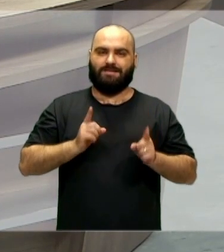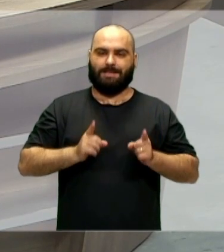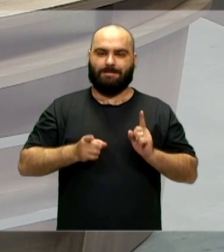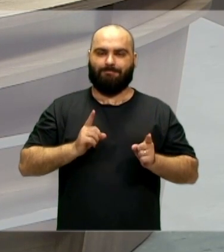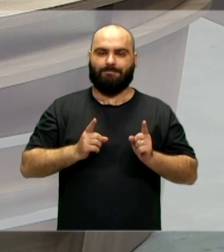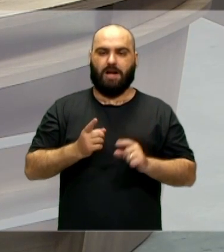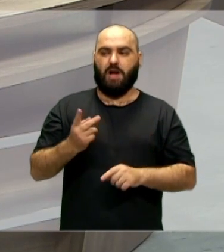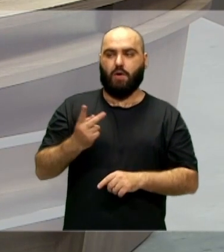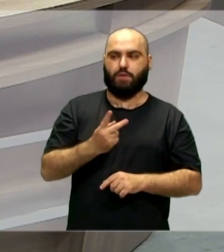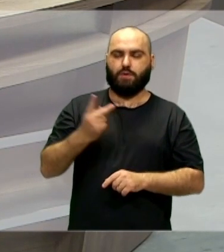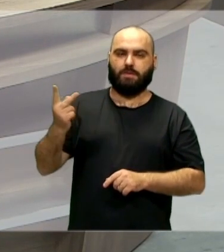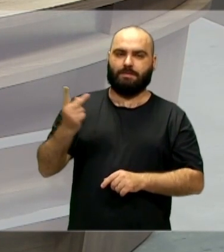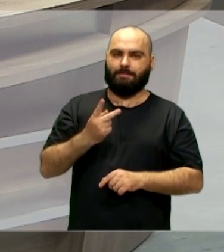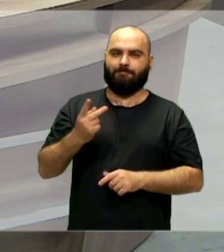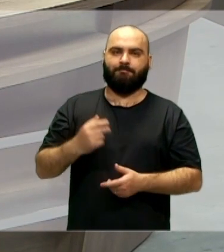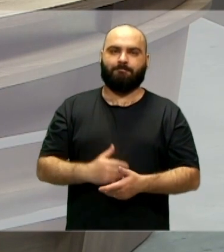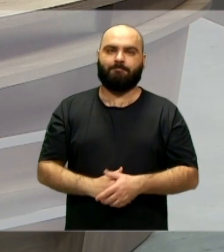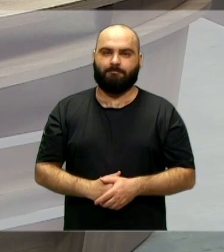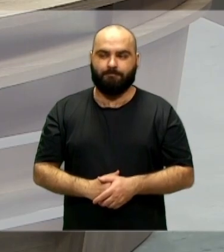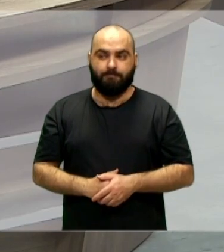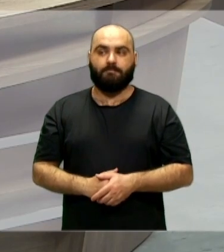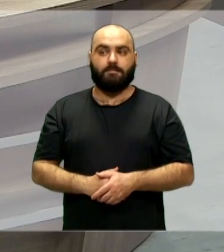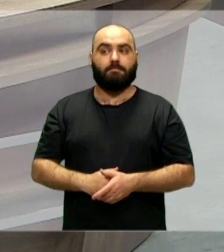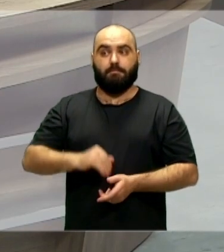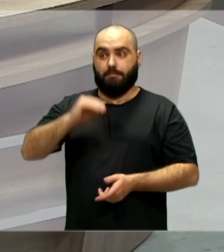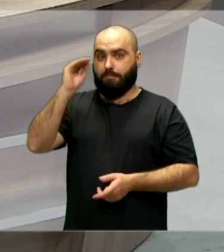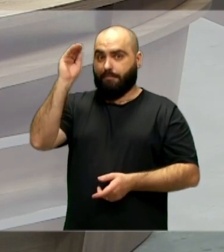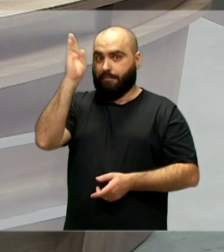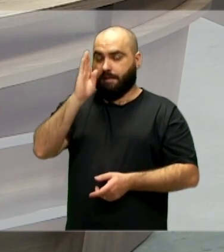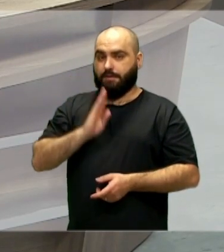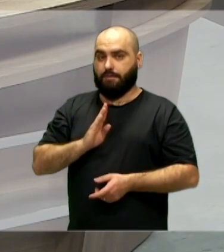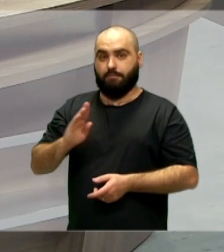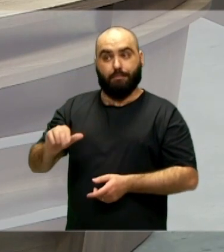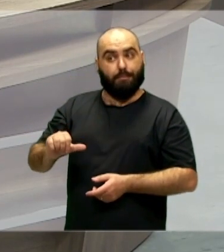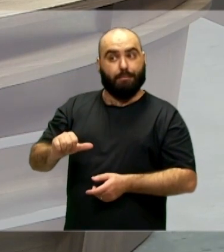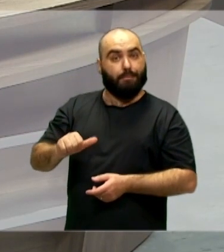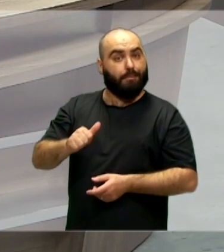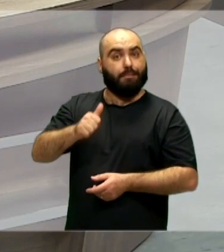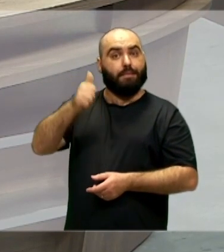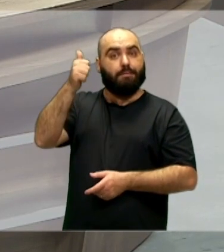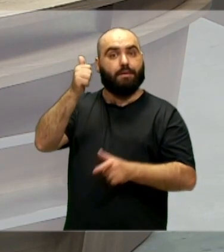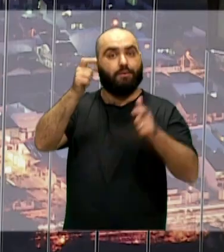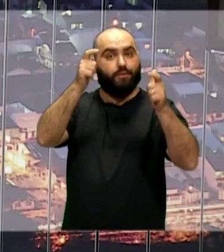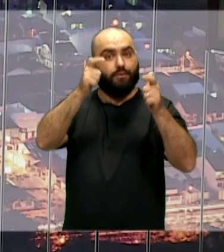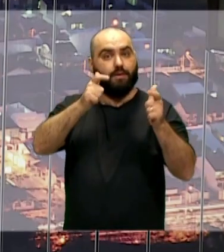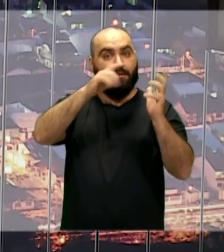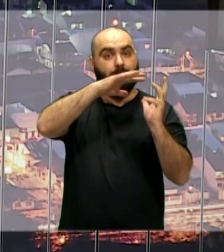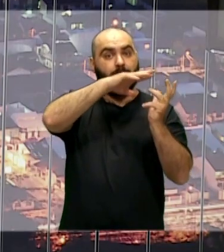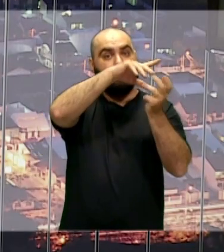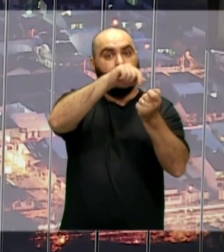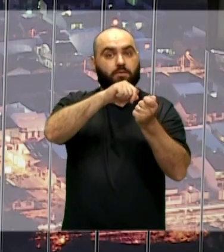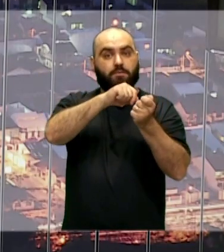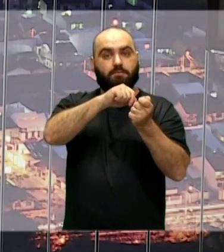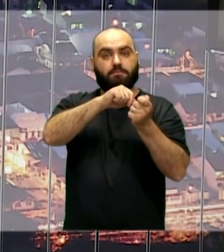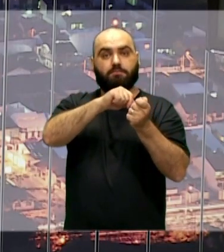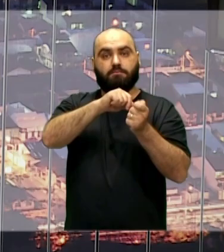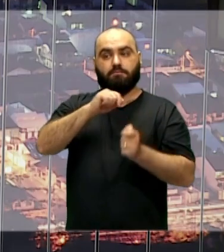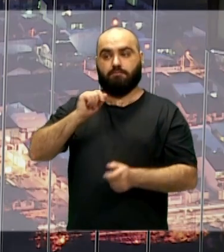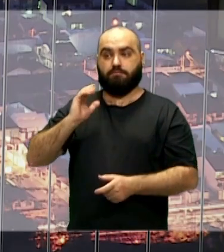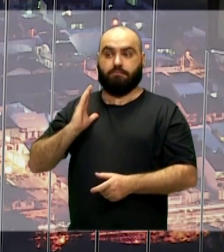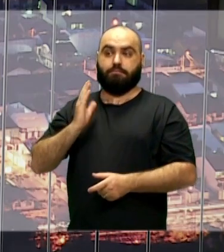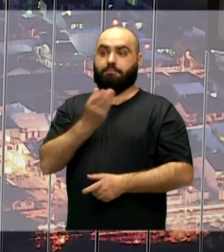no Ministério da Cidadania, dos Direitos Humanos, desculpe, no Ministério dos Direitos Humanos, no início do ano,